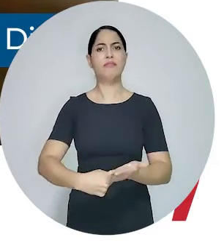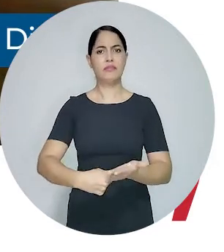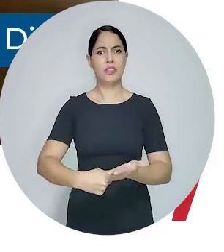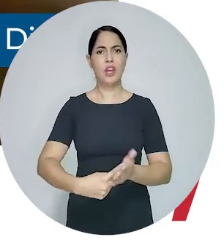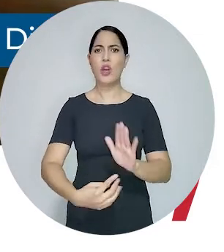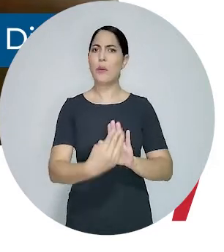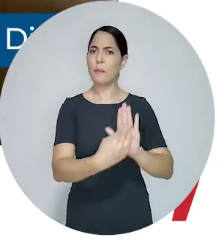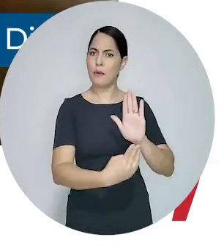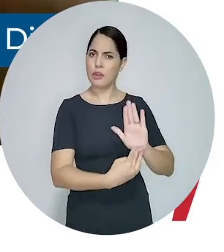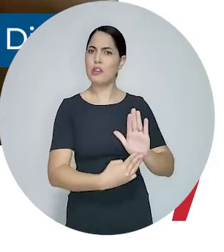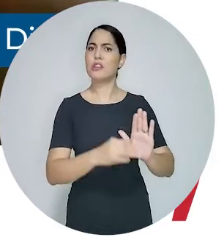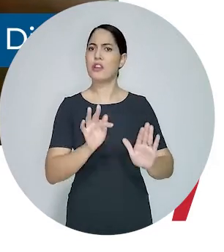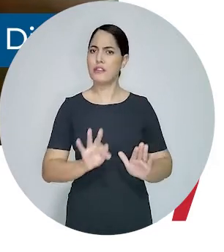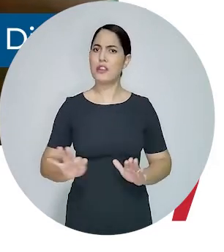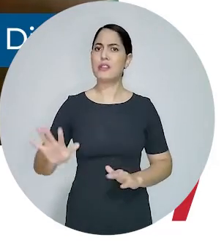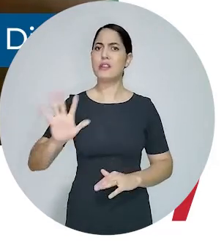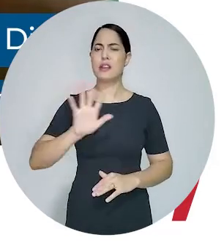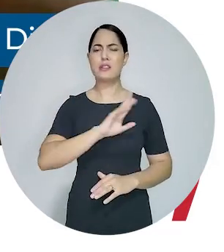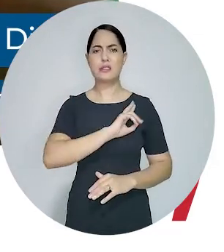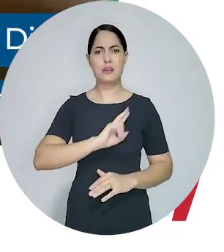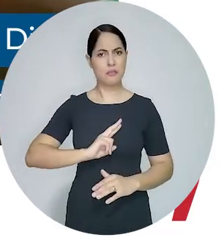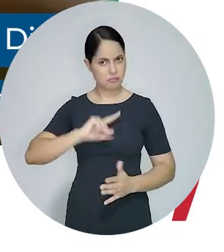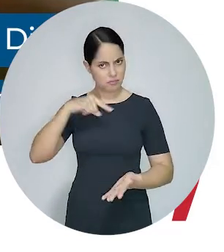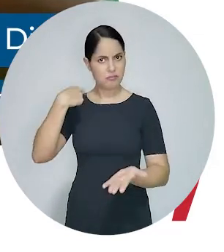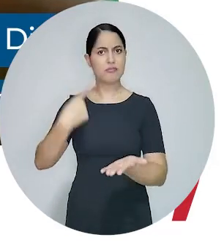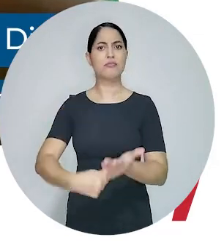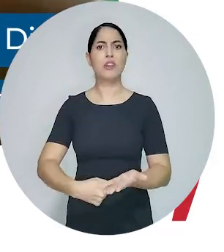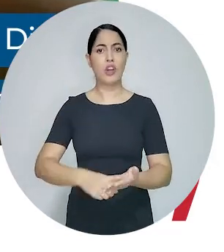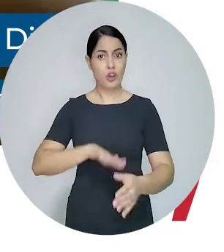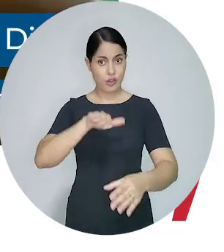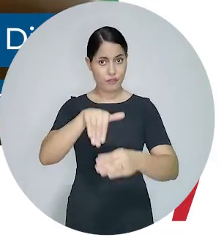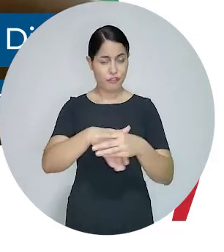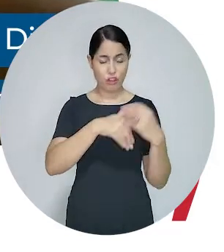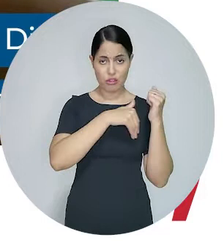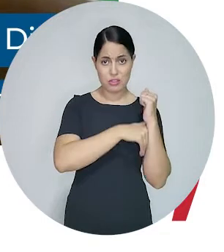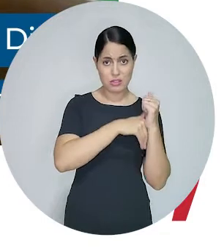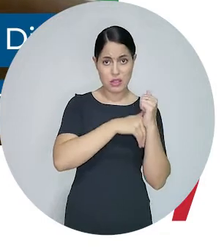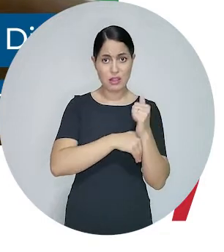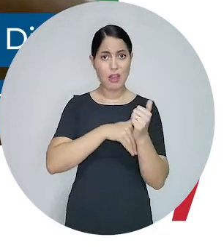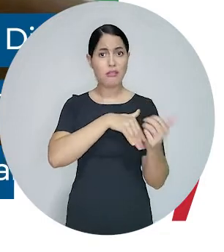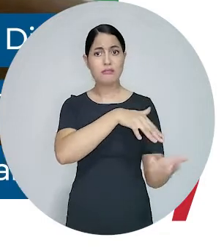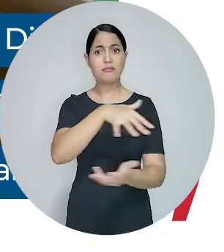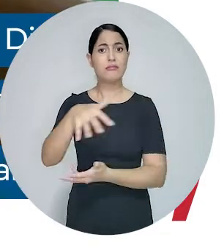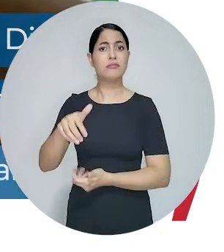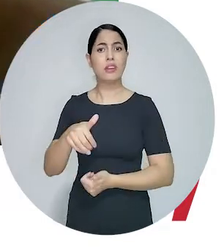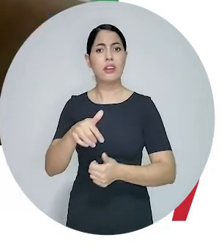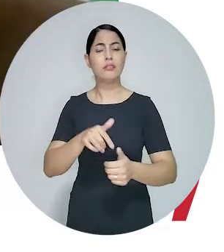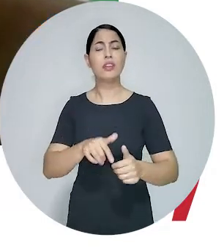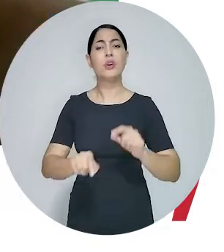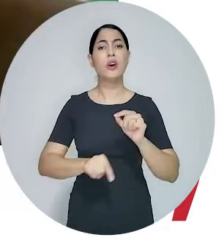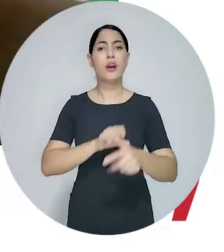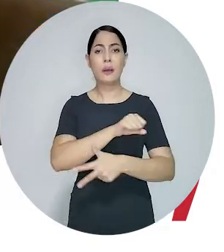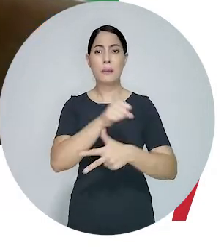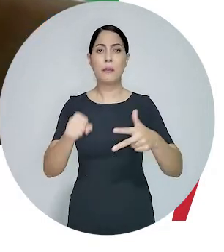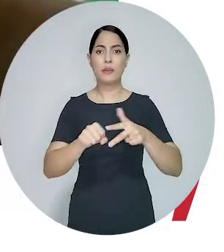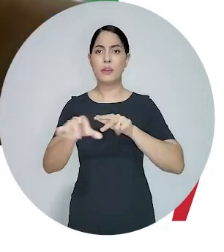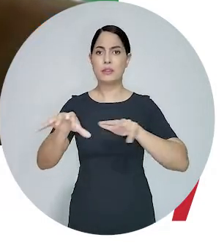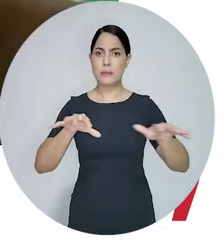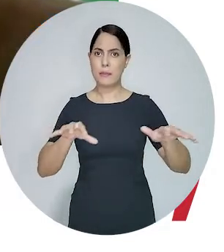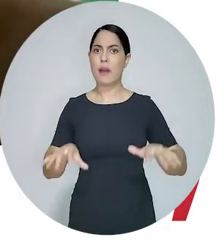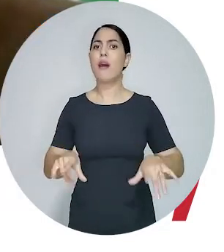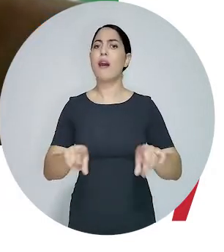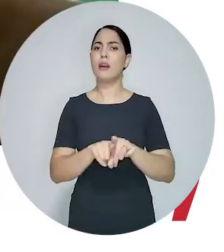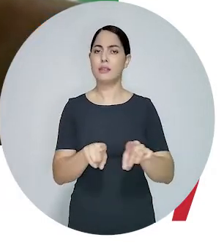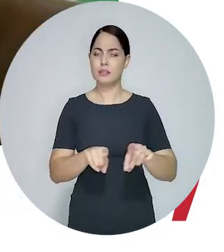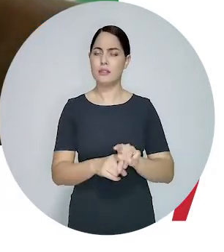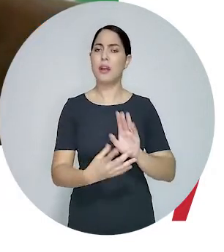direitos e garantias individuais, com o modelo federativo, com o voto periódico, secreto e universal, com a separação entre os poderes